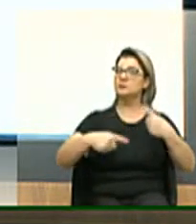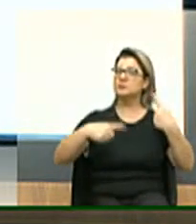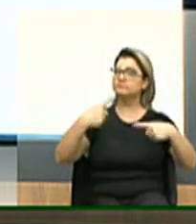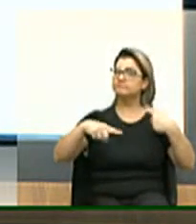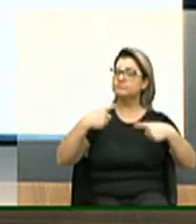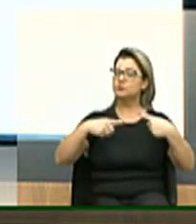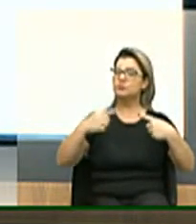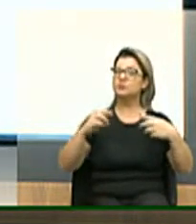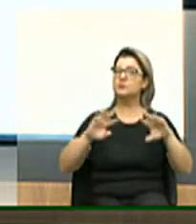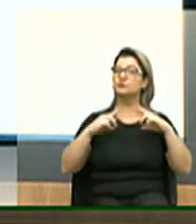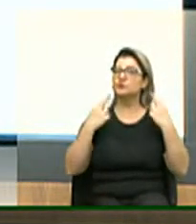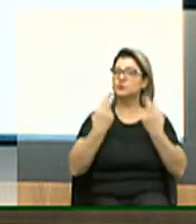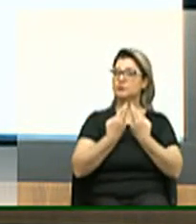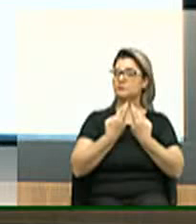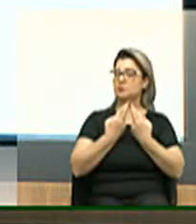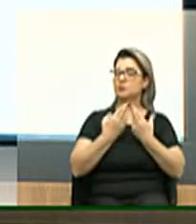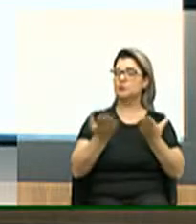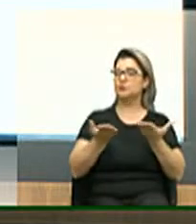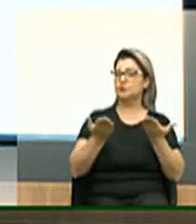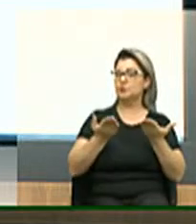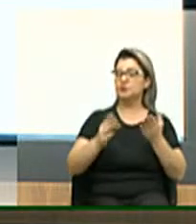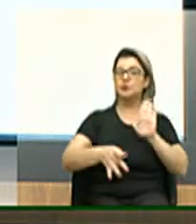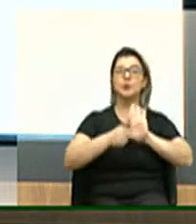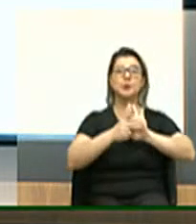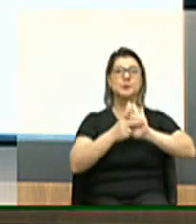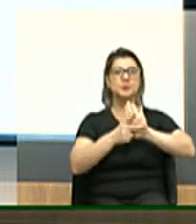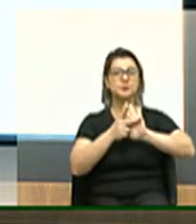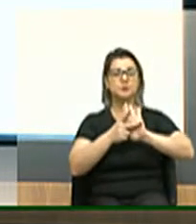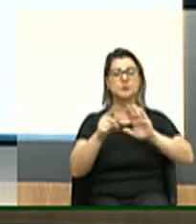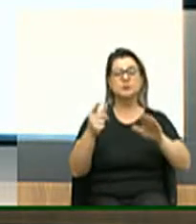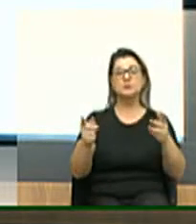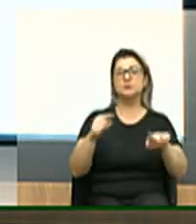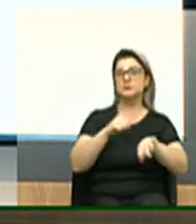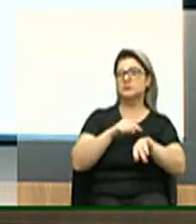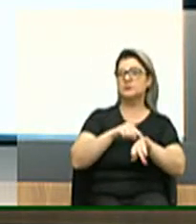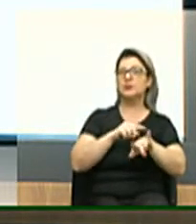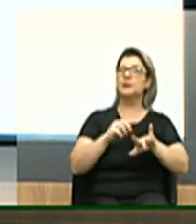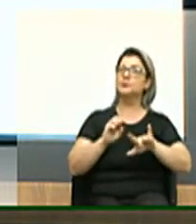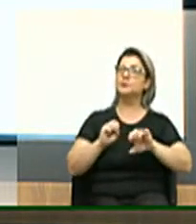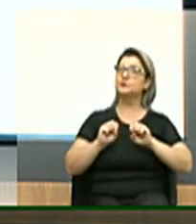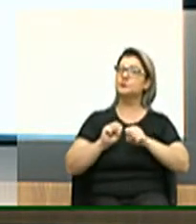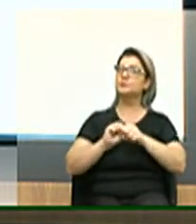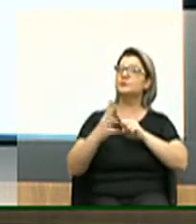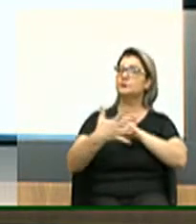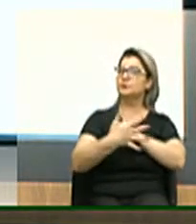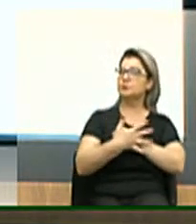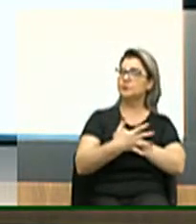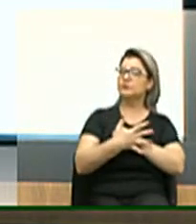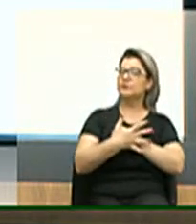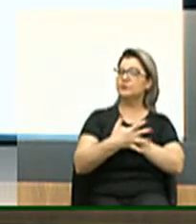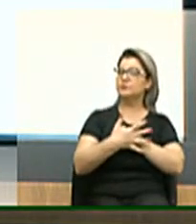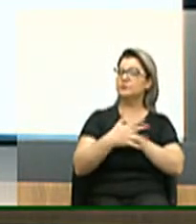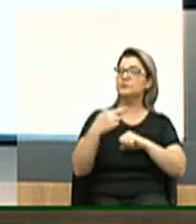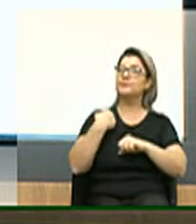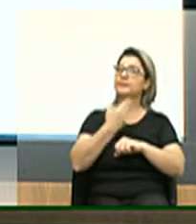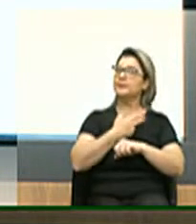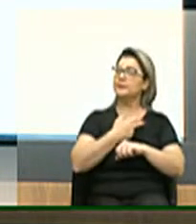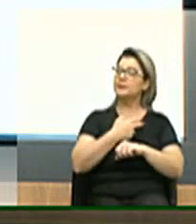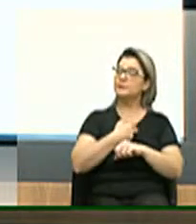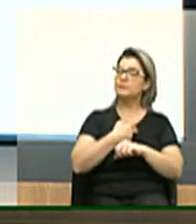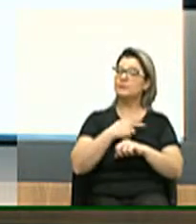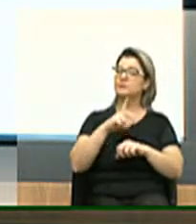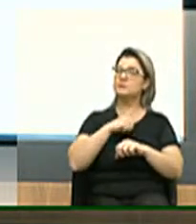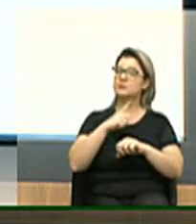sessão. Projeto que, neste momento de pandemia, onde que debatemos o isolamento